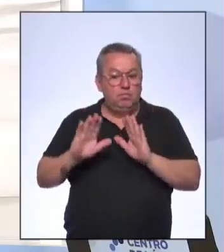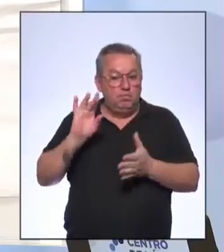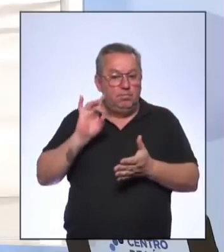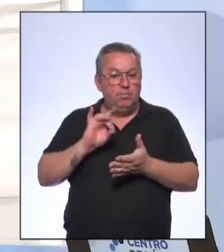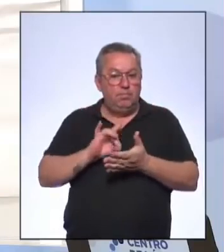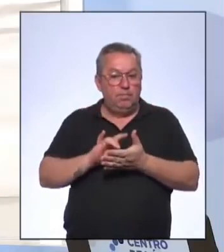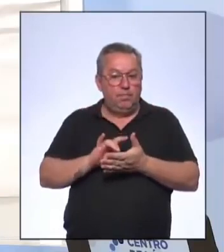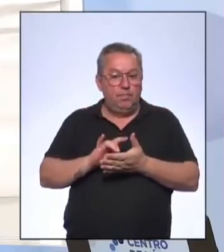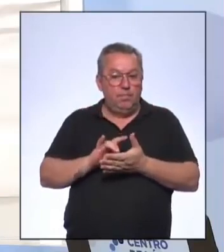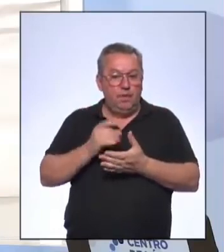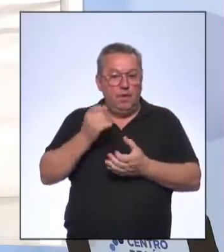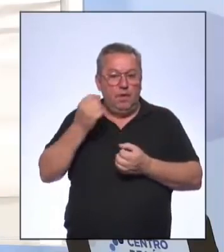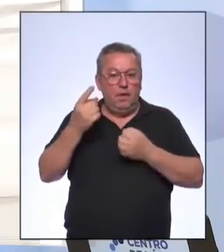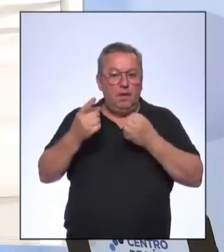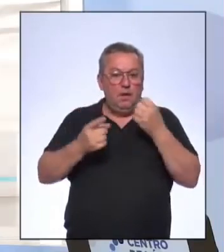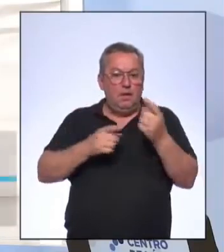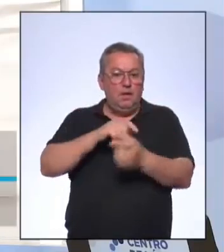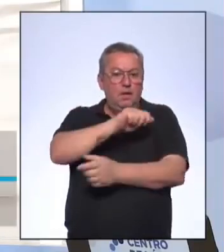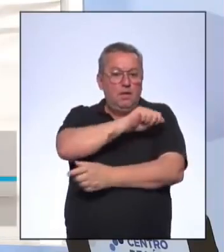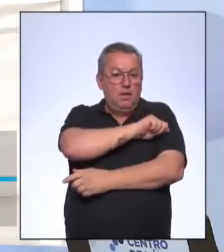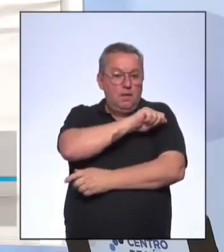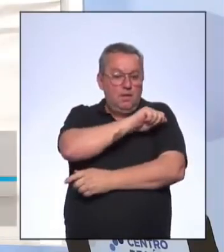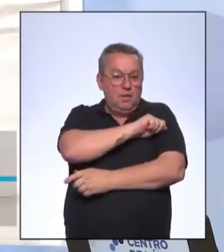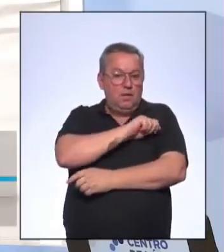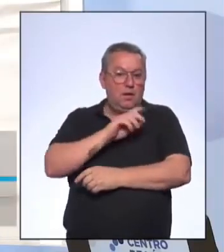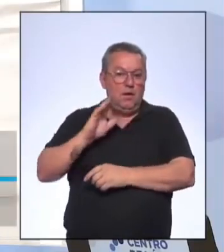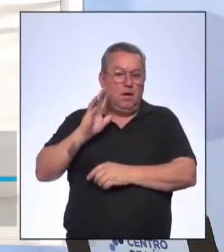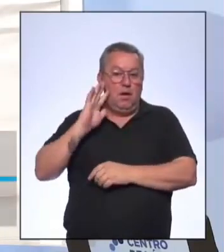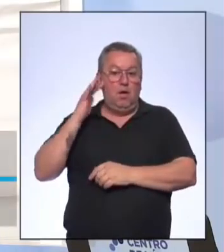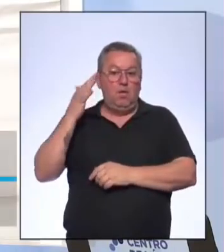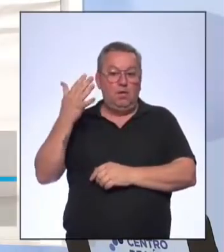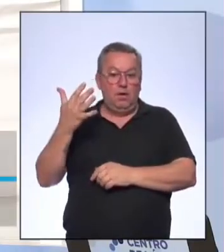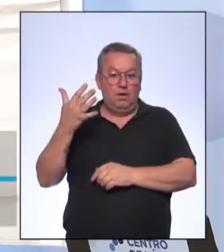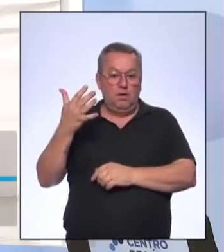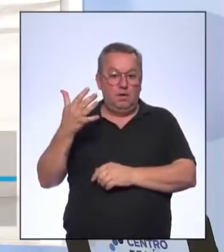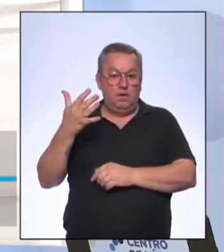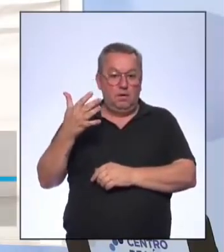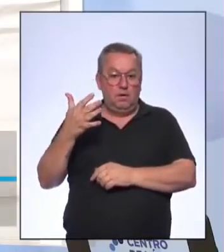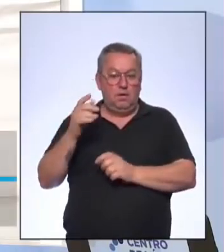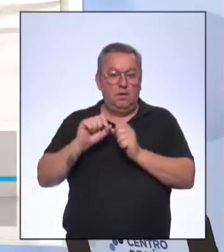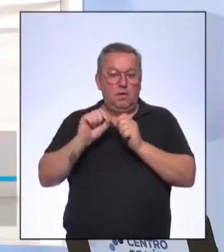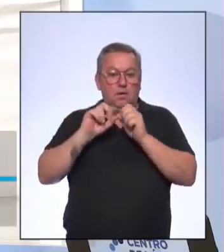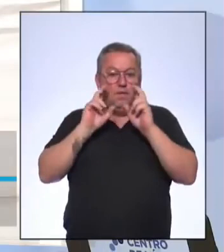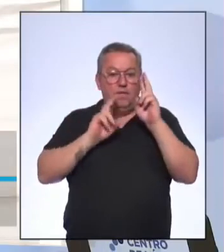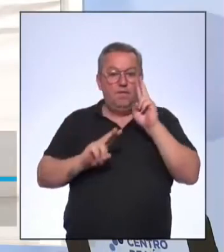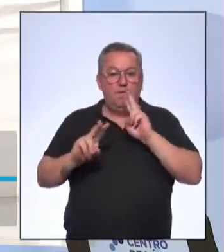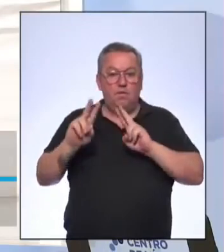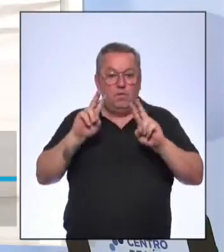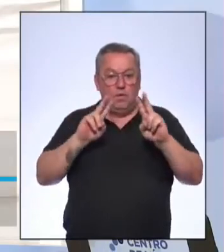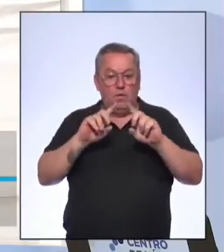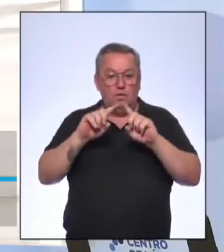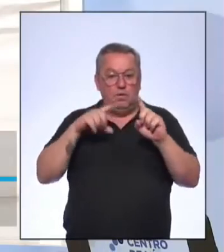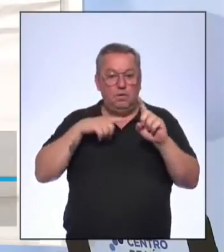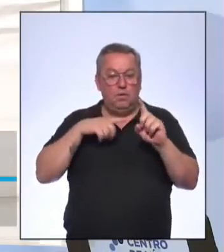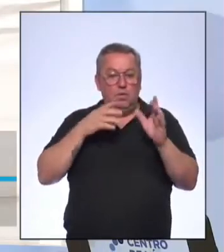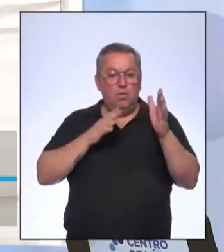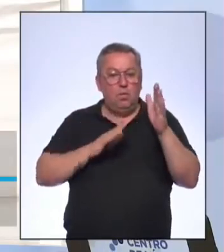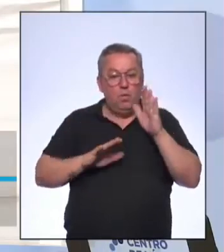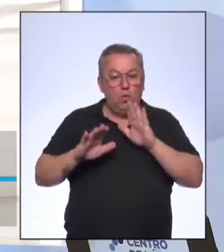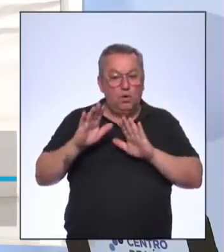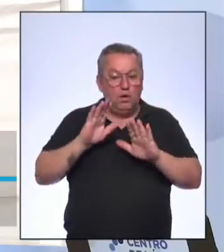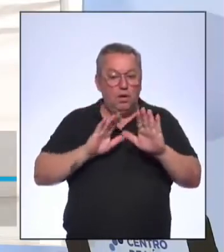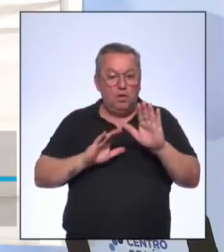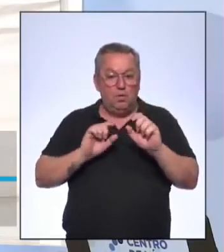mesmo. Alguns alunos, às vezes acontece, da questão de ser visual mesmo. Então vocês têm que tomar algum cuidado da